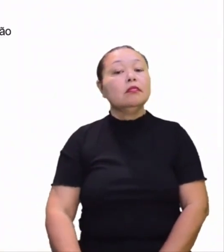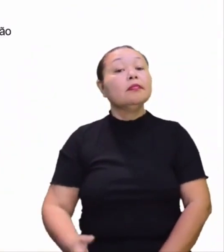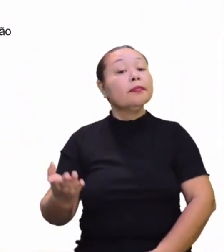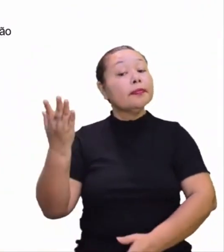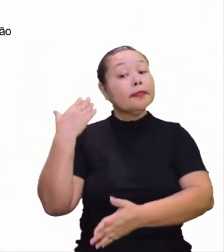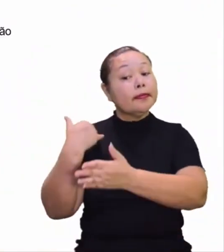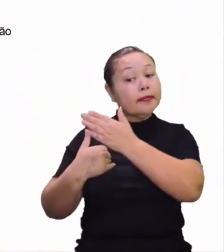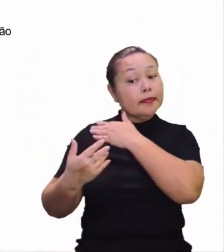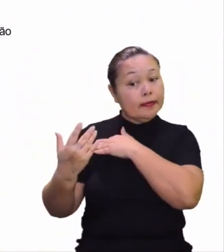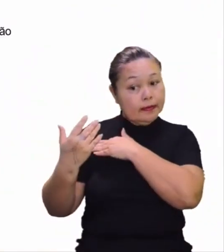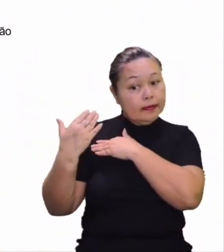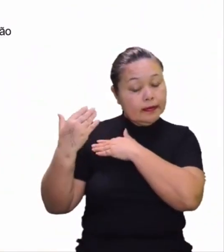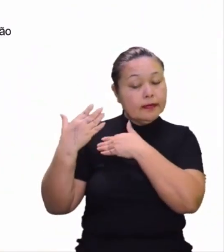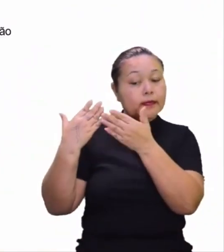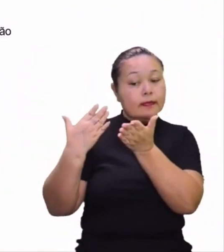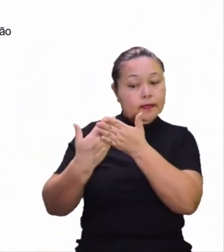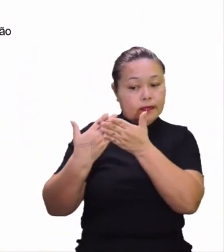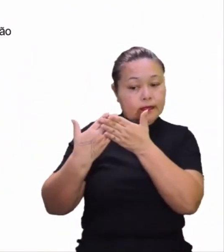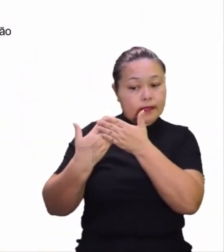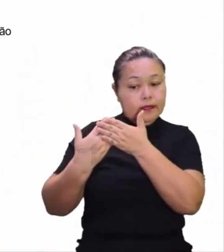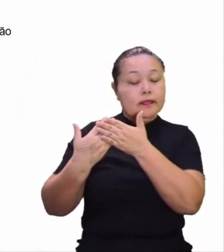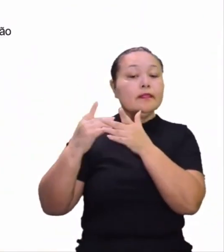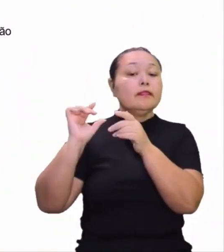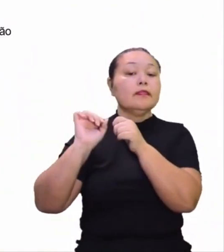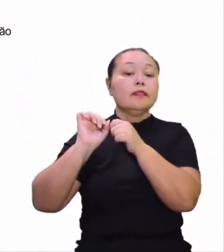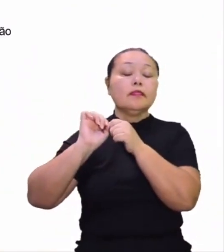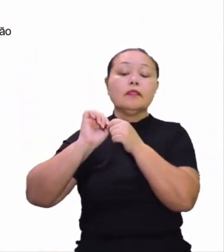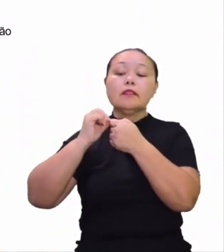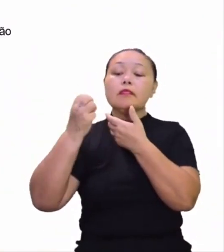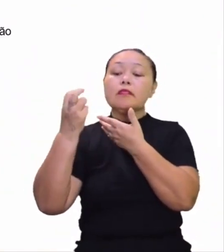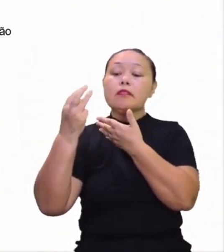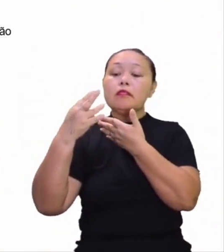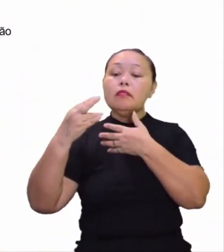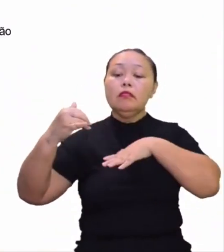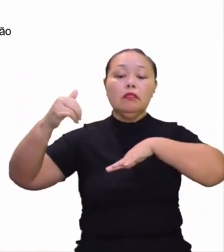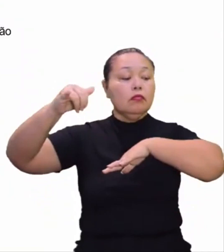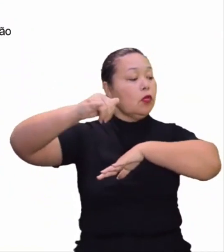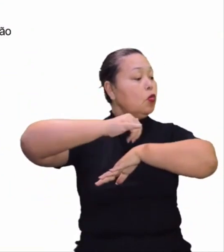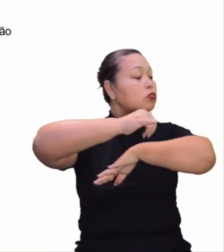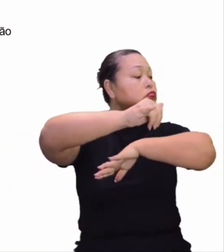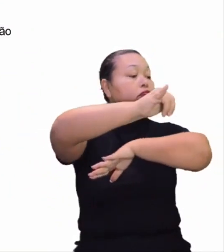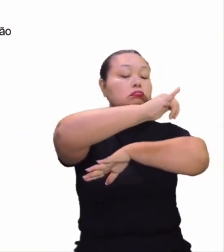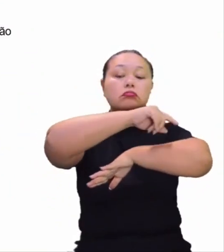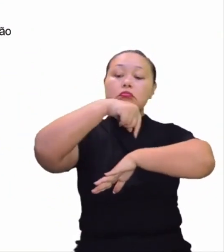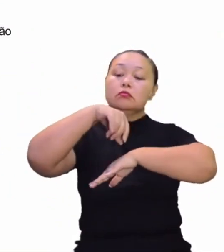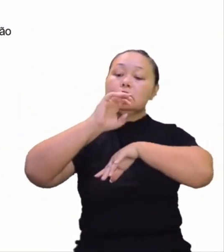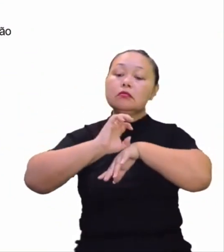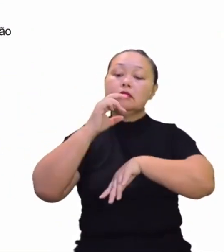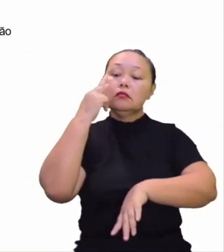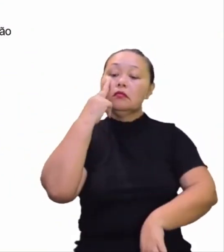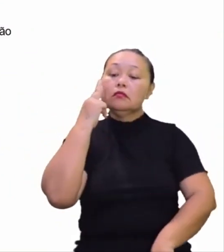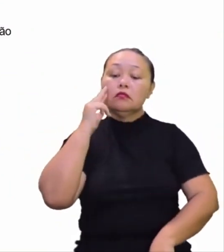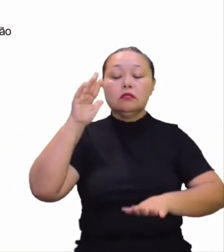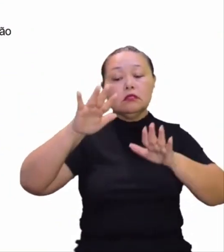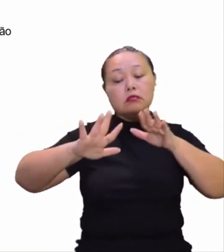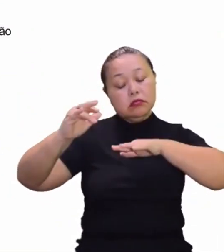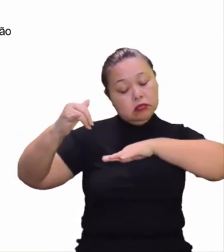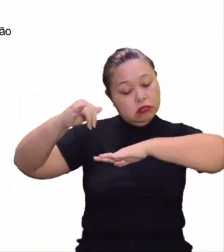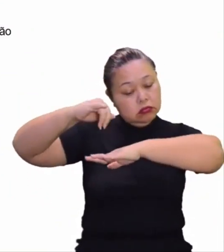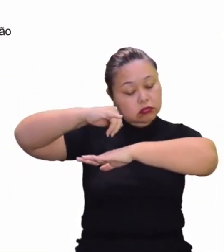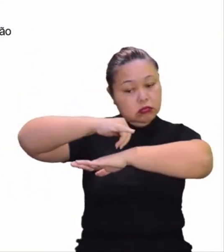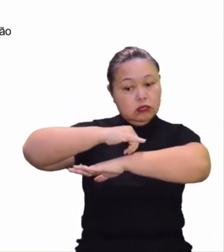Falamos na aula também sobre o modal aéreo aqui do estado de Rondônia. Falamos que aqui em Rondônia nós temos alguns aeroportos,